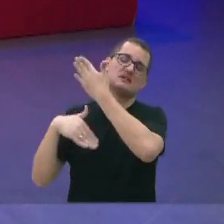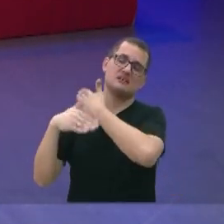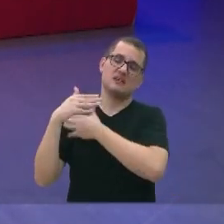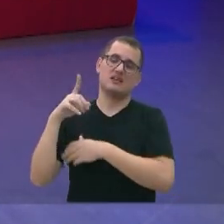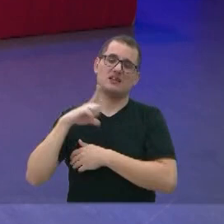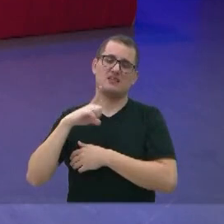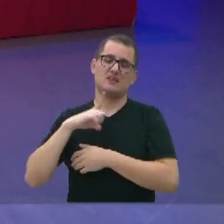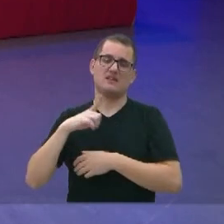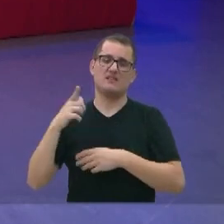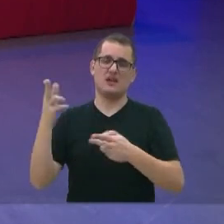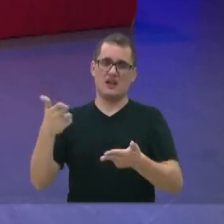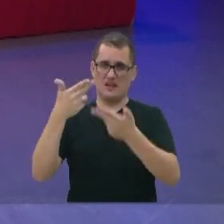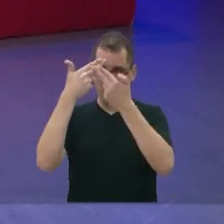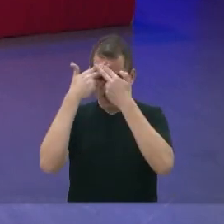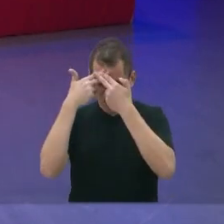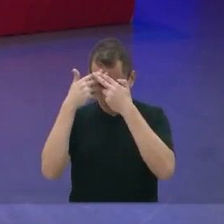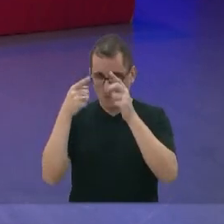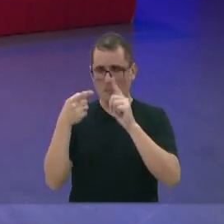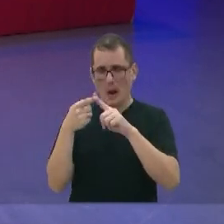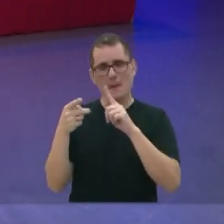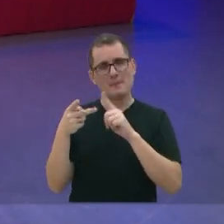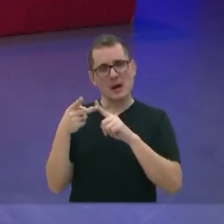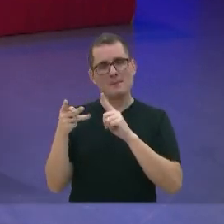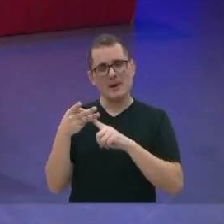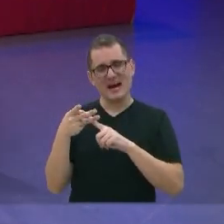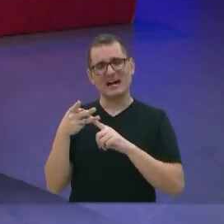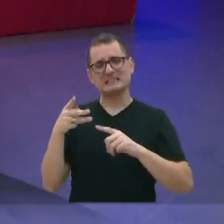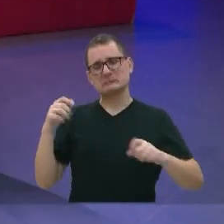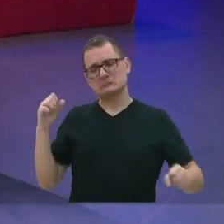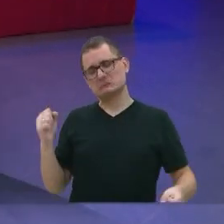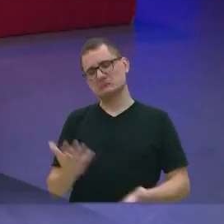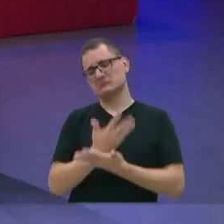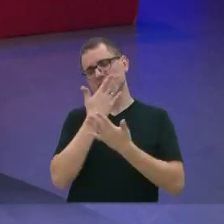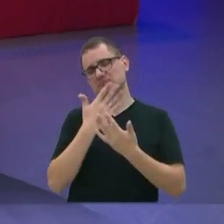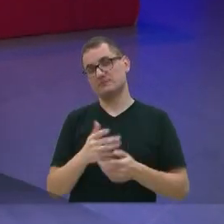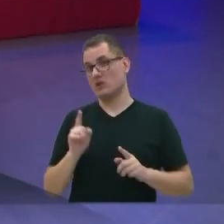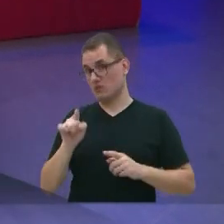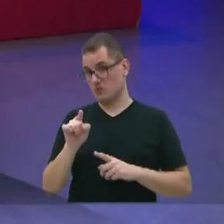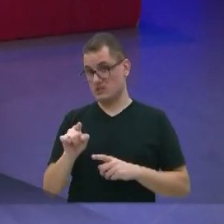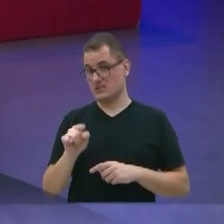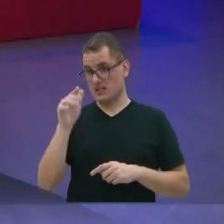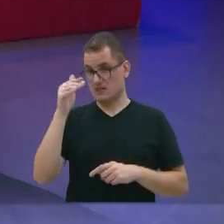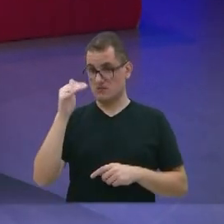teve tais traumas, tais frustrações, você cresceu.